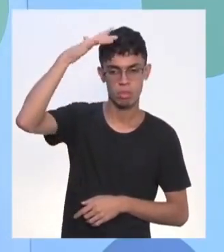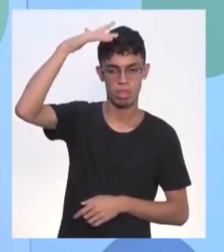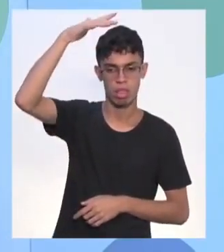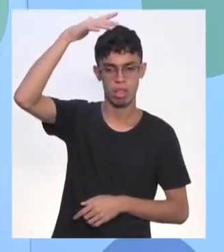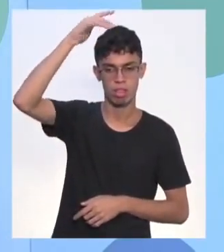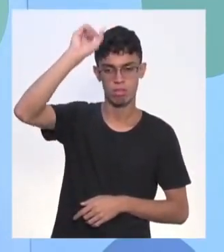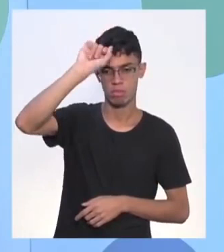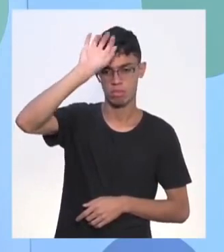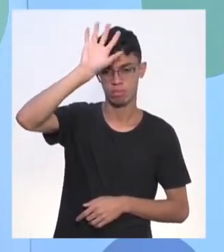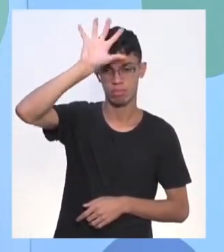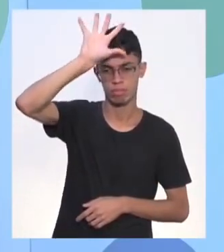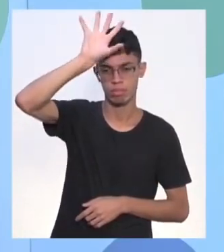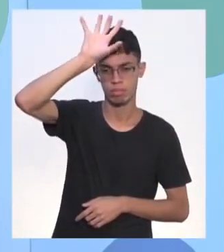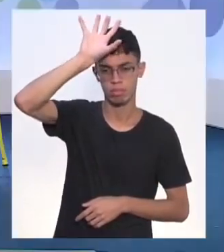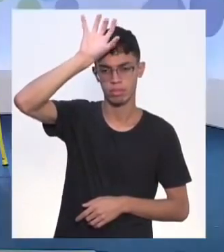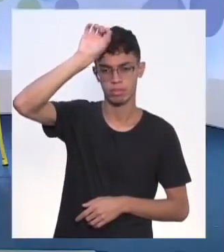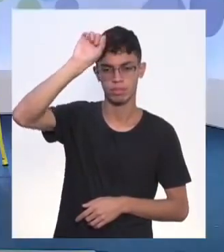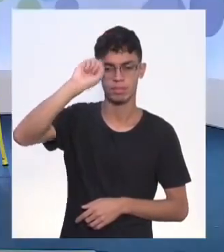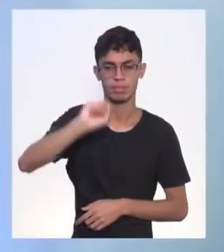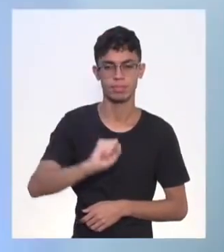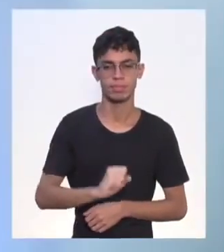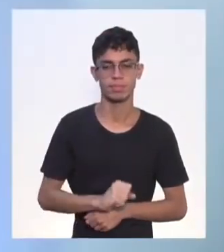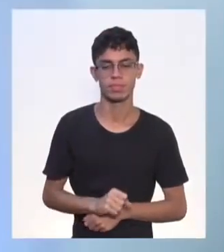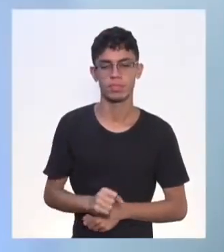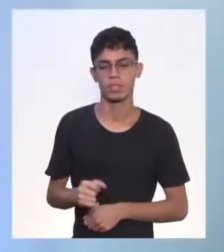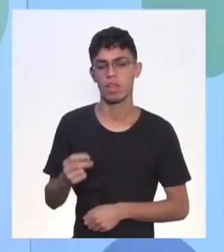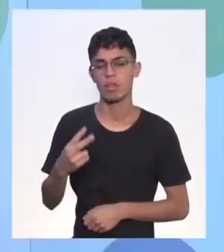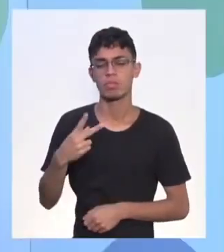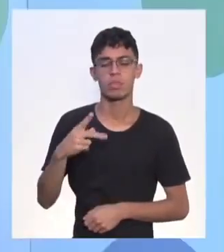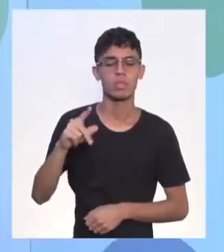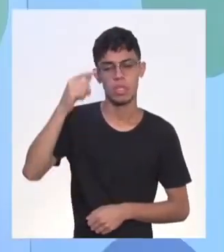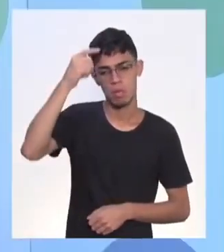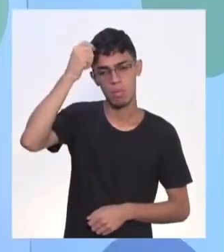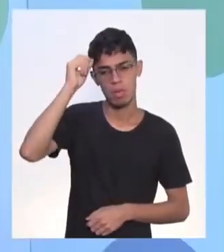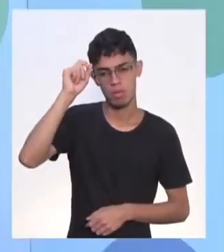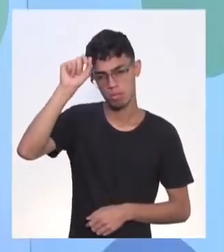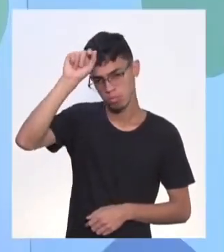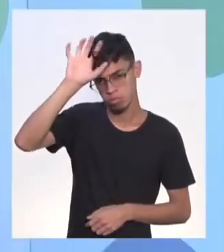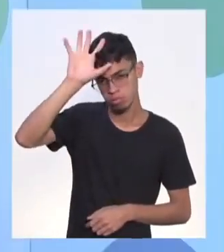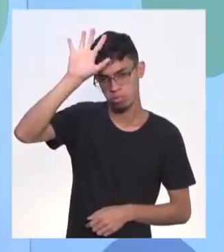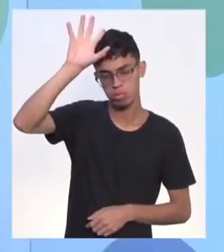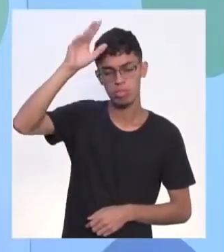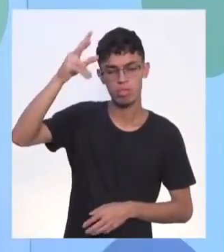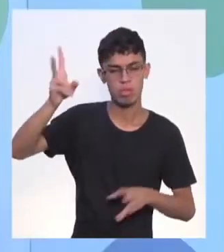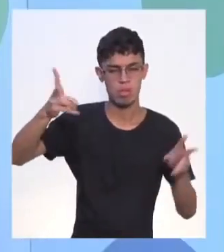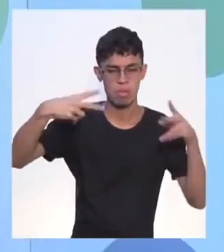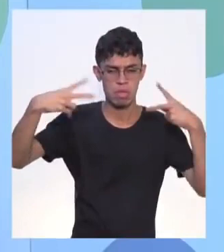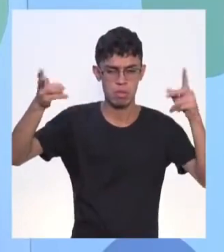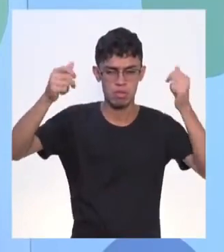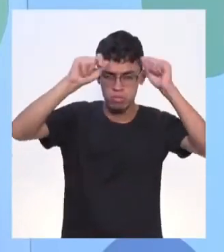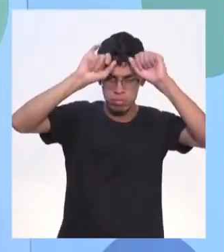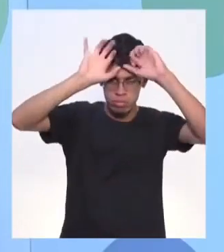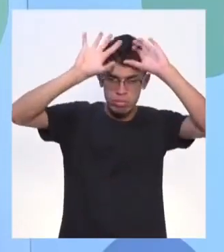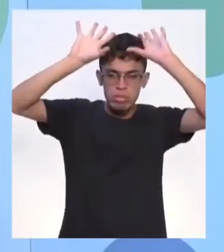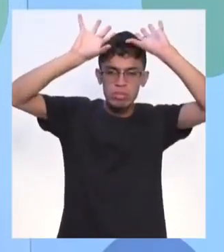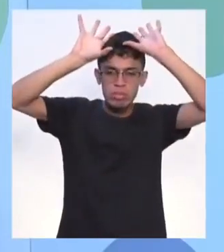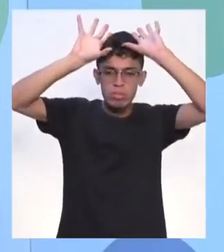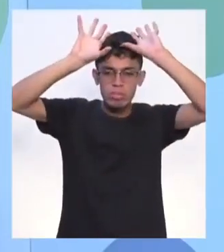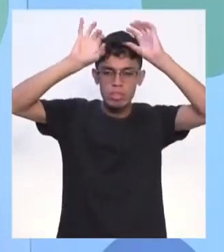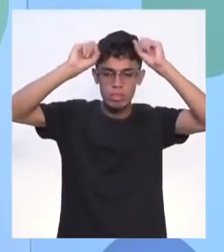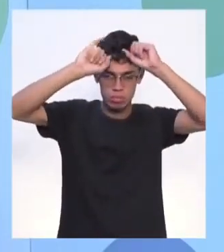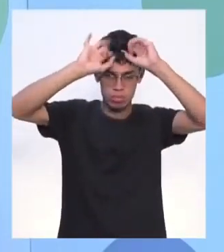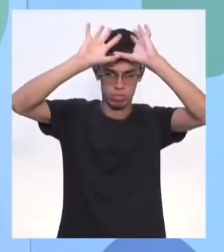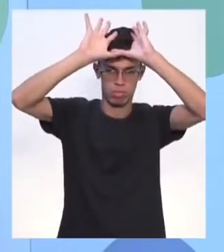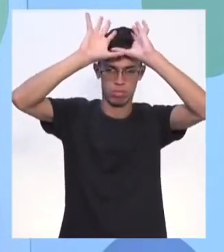não é o caso do meu, né? Acho que é o caso do seu. Os seus cabelos sempre sobem quando está ventando. Esses sobem, não precisa de complemento. Eles